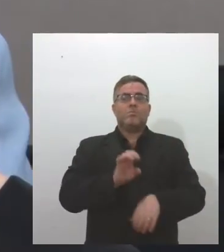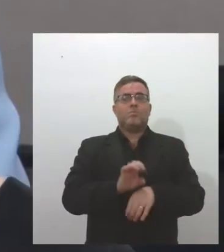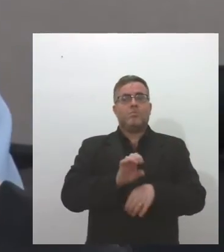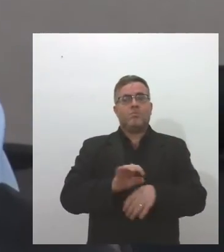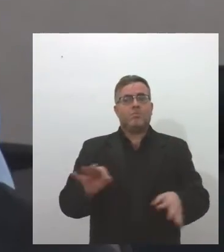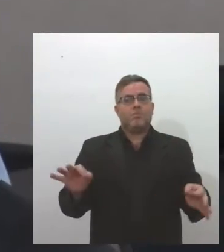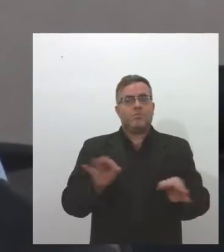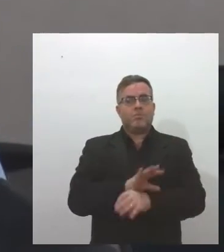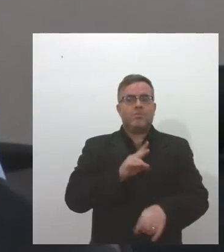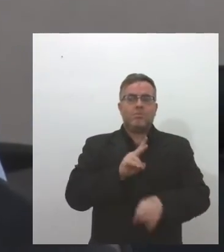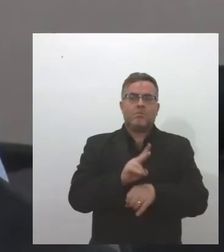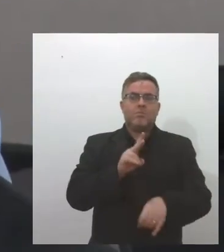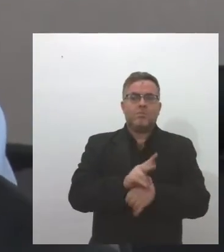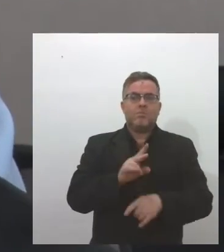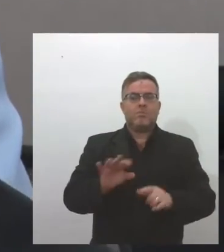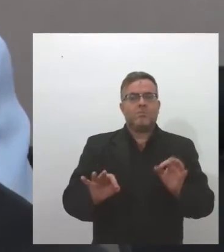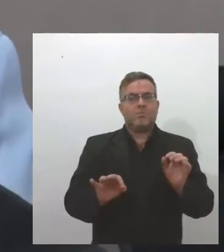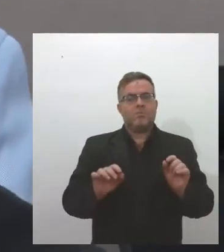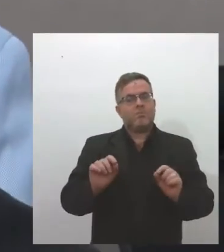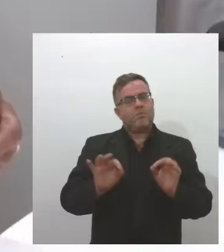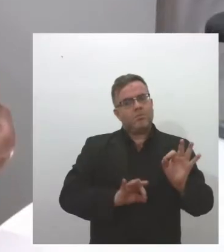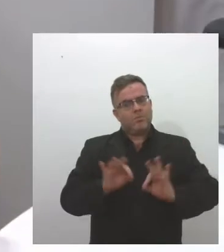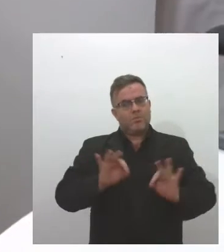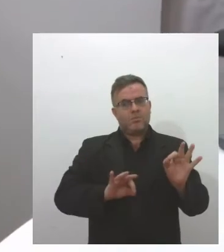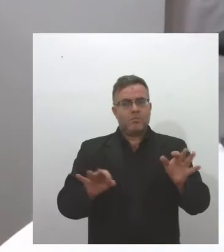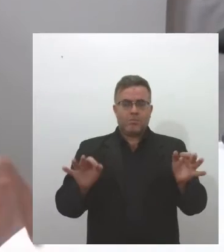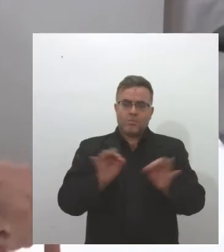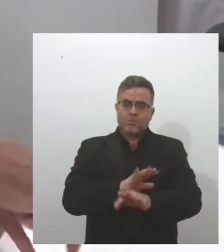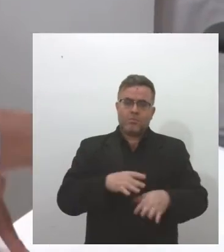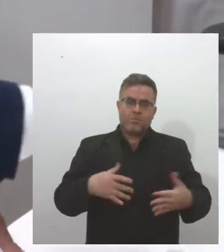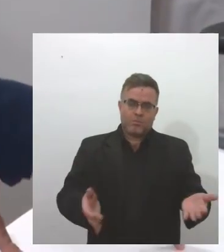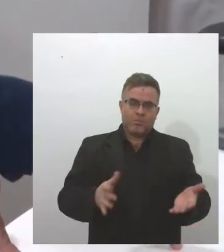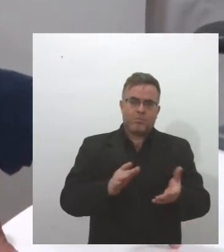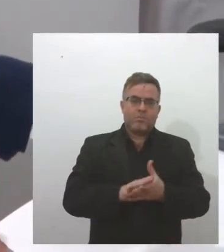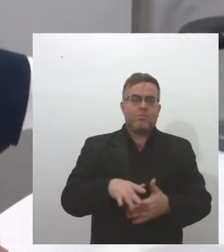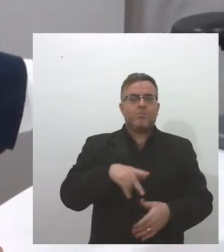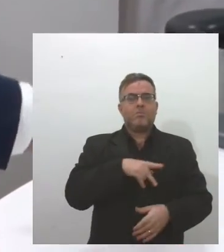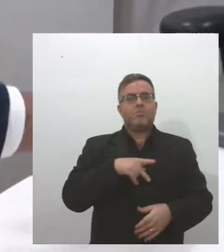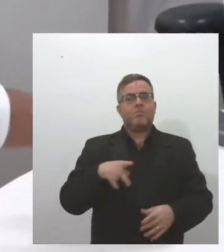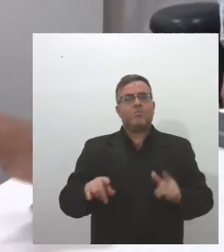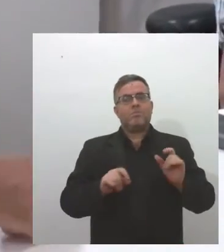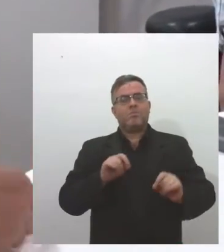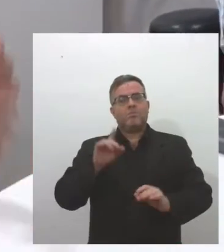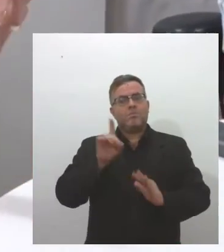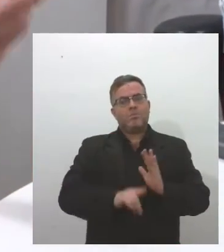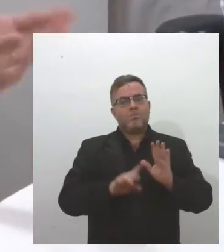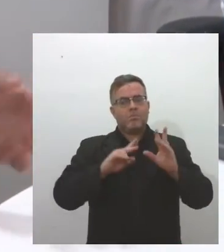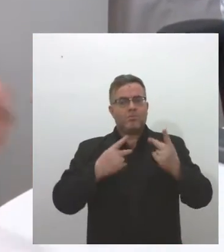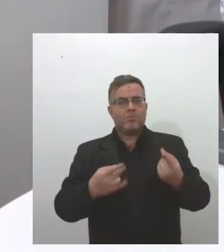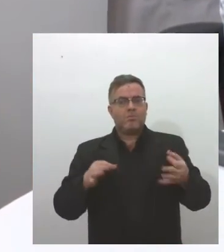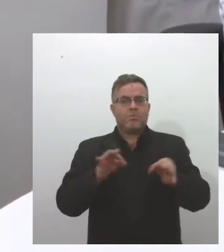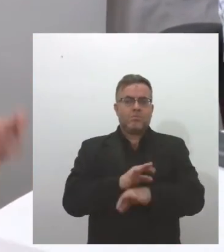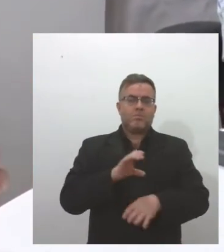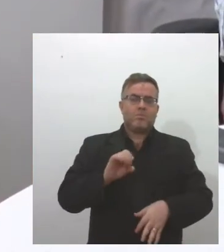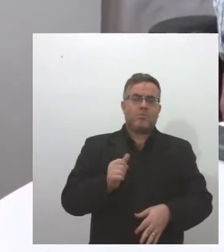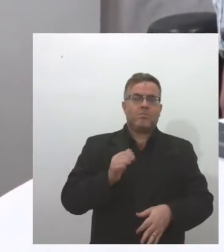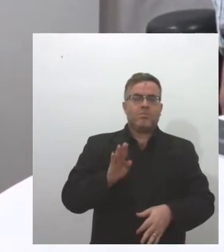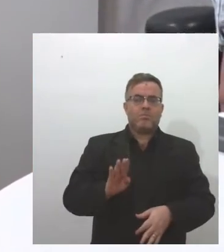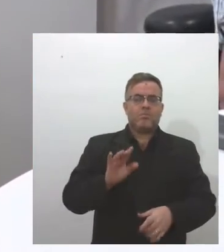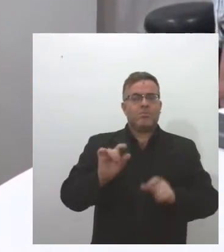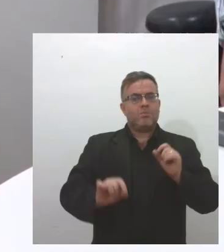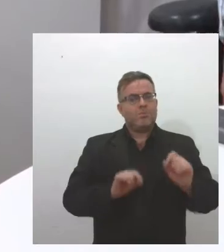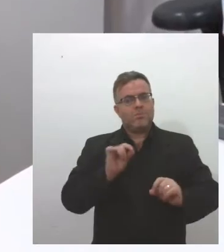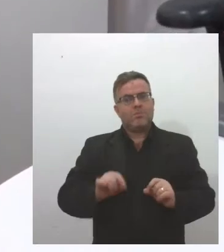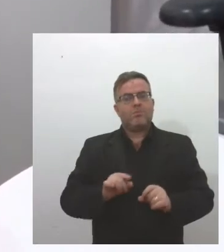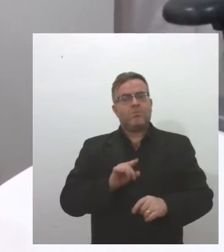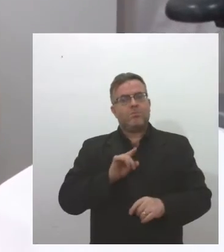população. E nesse sentido, a Assembleia Legislativa permanece aberta. O presidente da Comissão de Direitos Humanos da OAB, Robson Barros, falou do